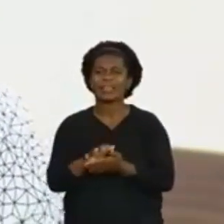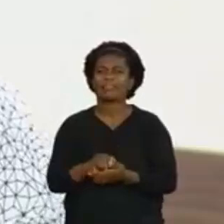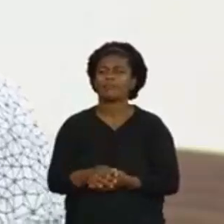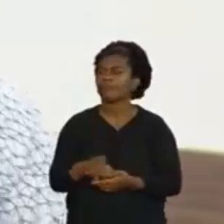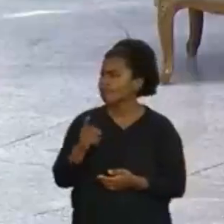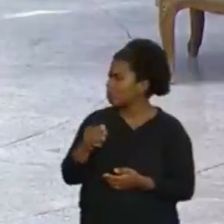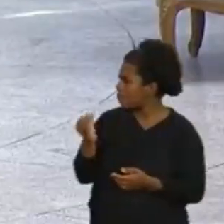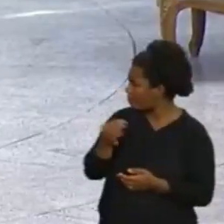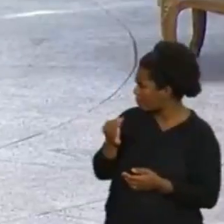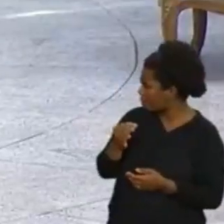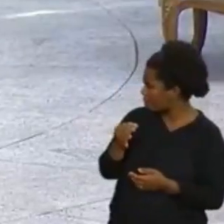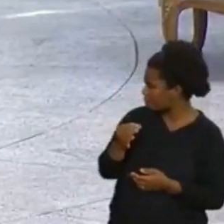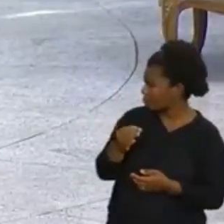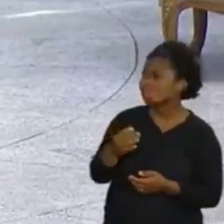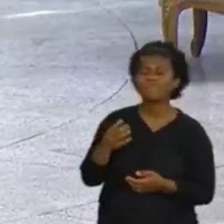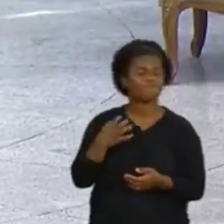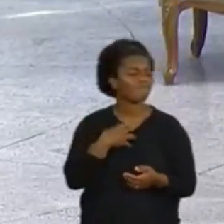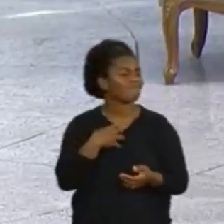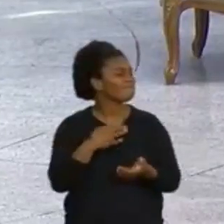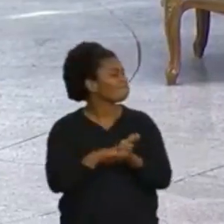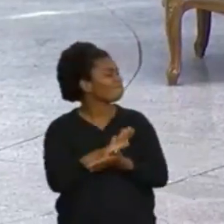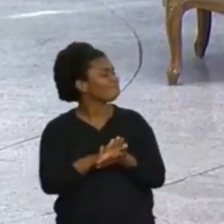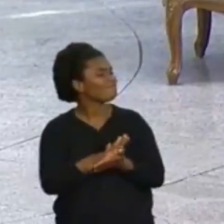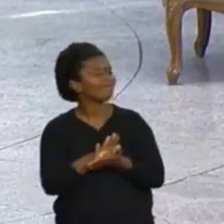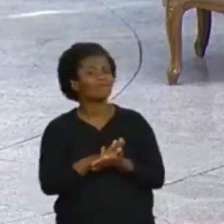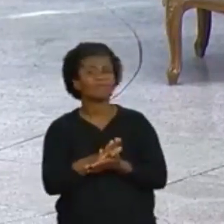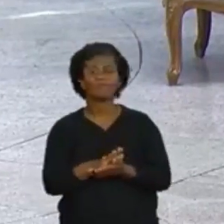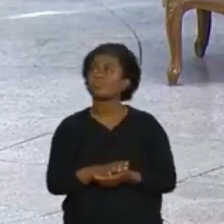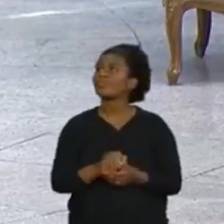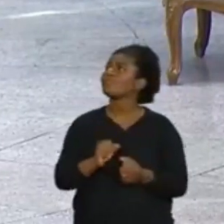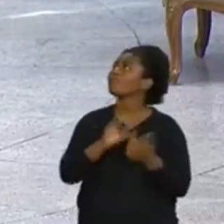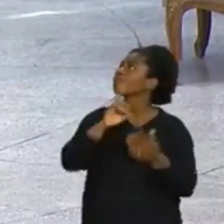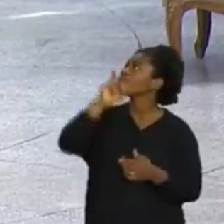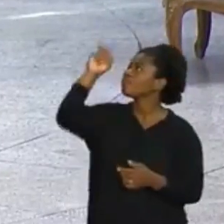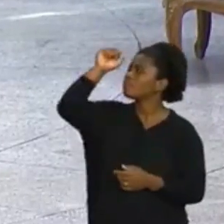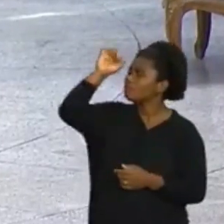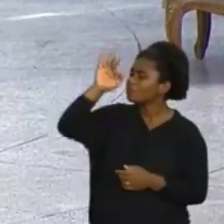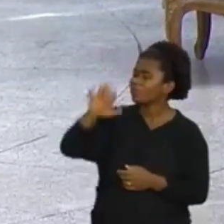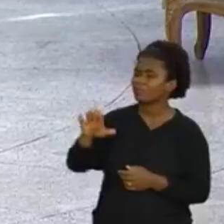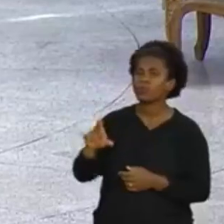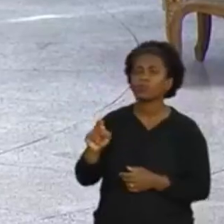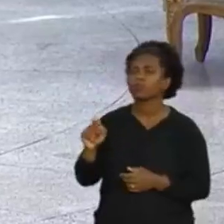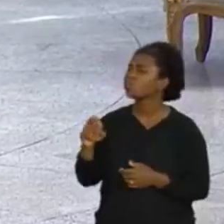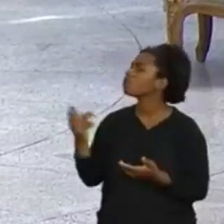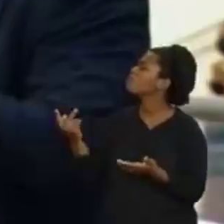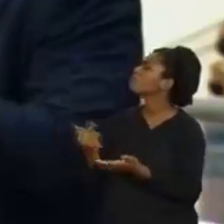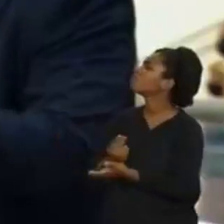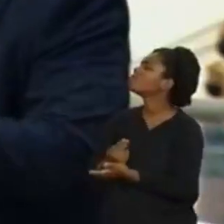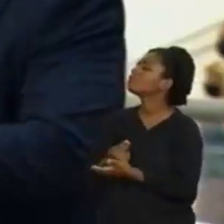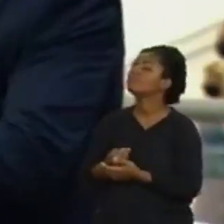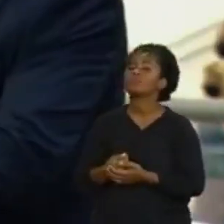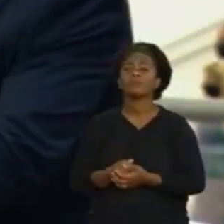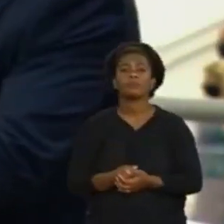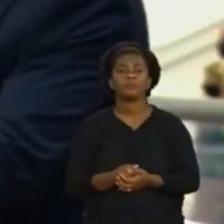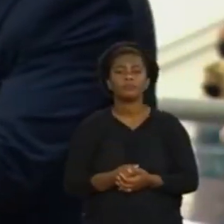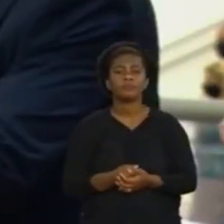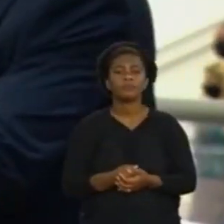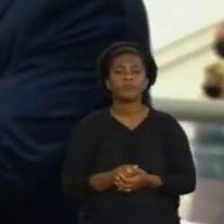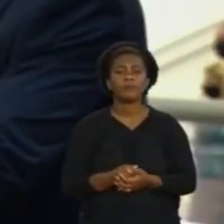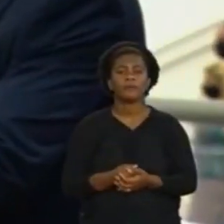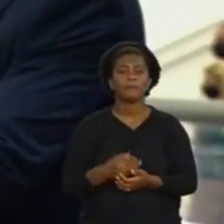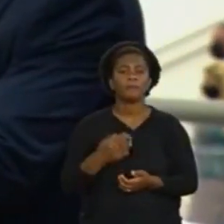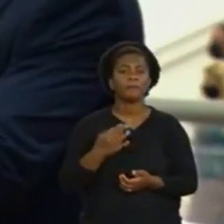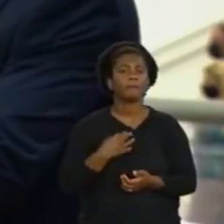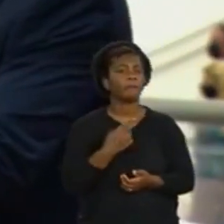Deus abençoe. Tem mais um aqui, bispo. O que, que aconteceu, Nelson? Qual o nome da senhora? Meu nome